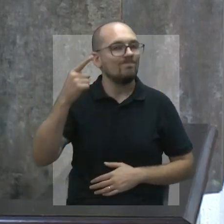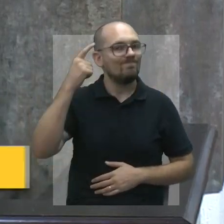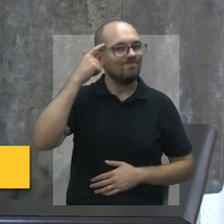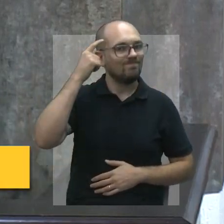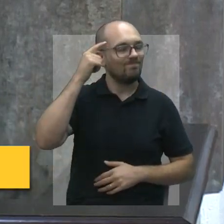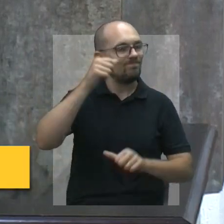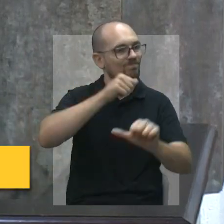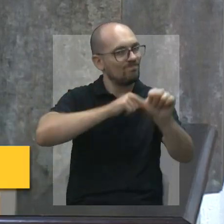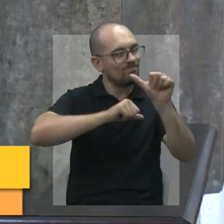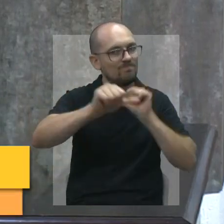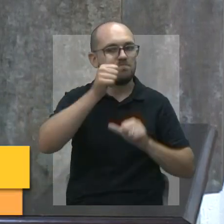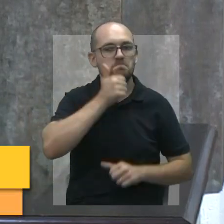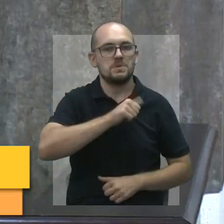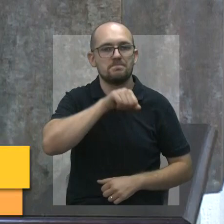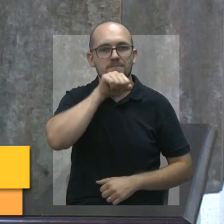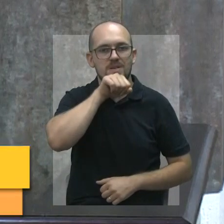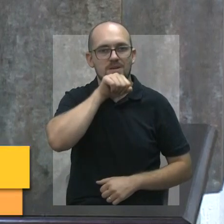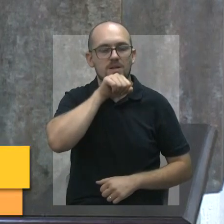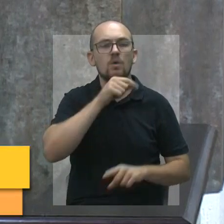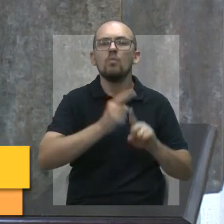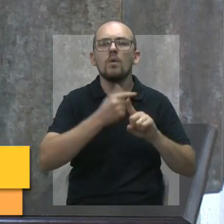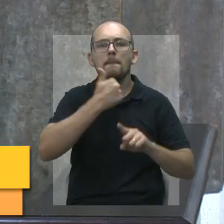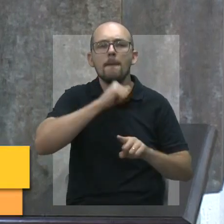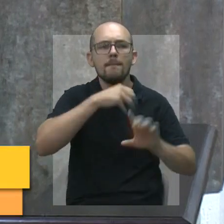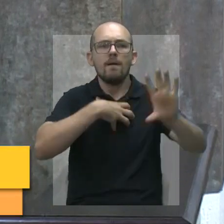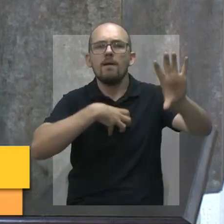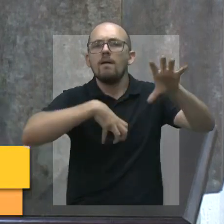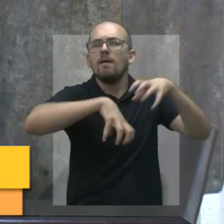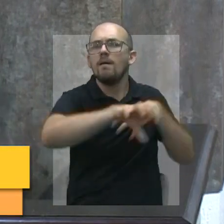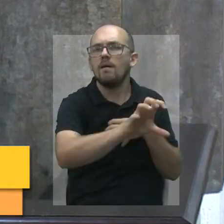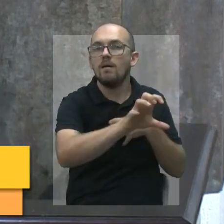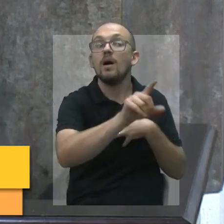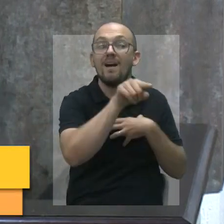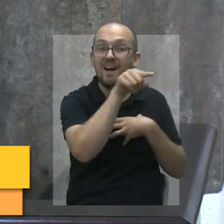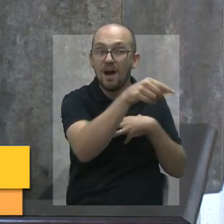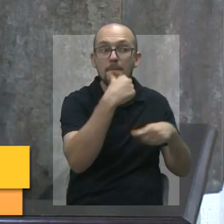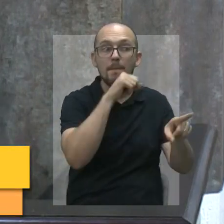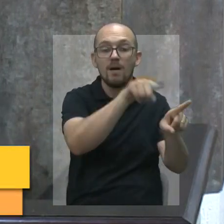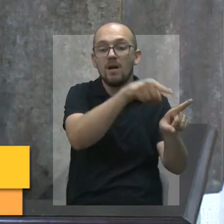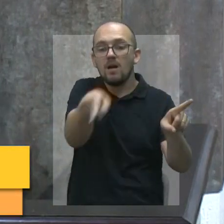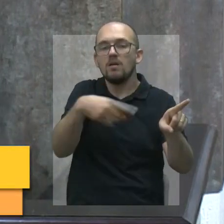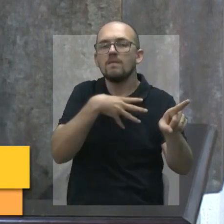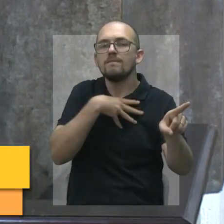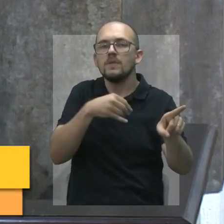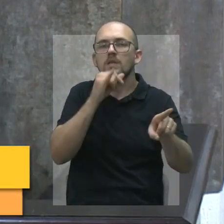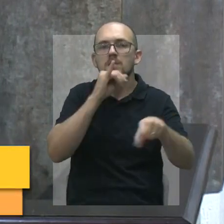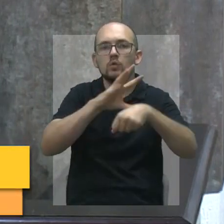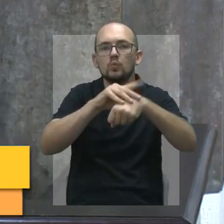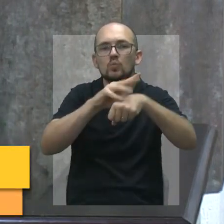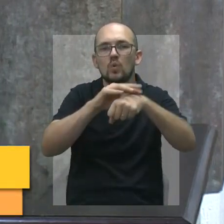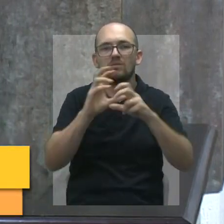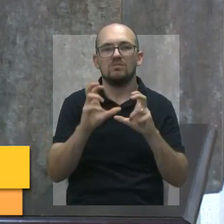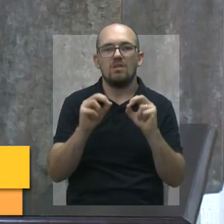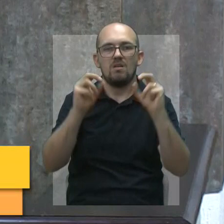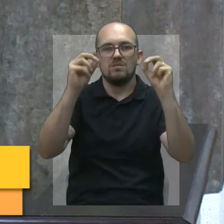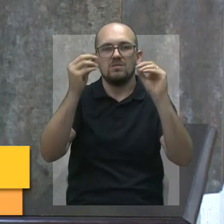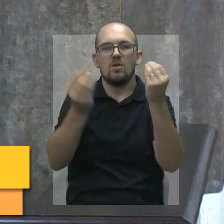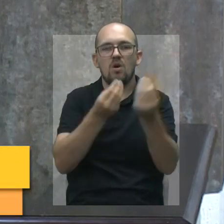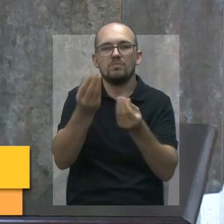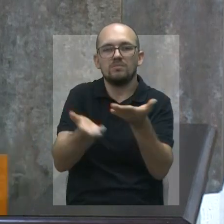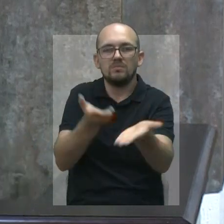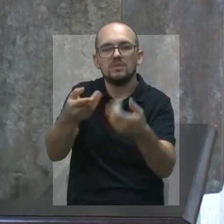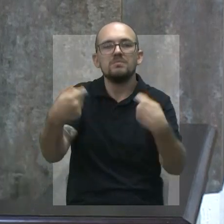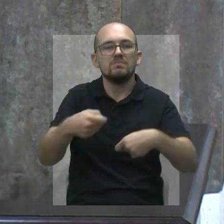mãe que está em desespero num tratamento de leucemia do seu filho, da sua criança, e